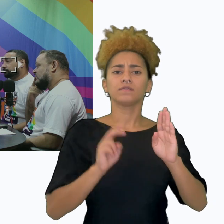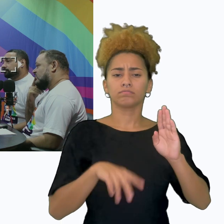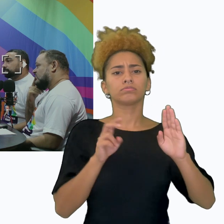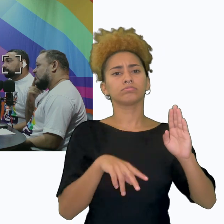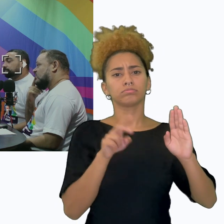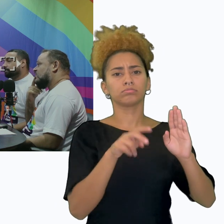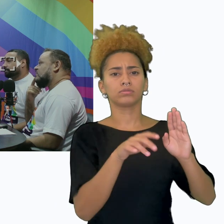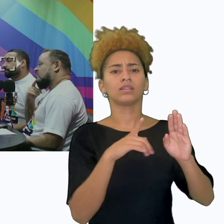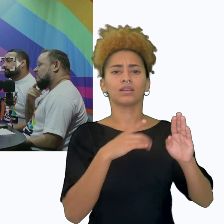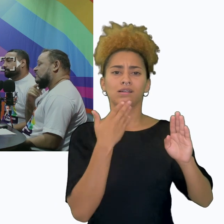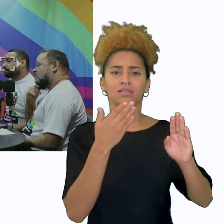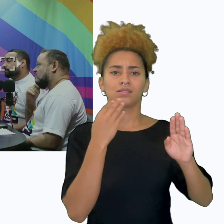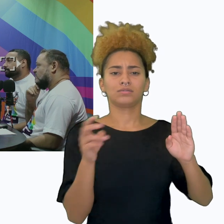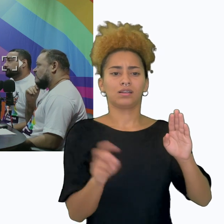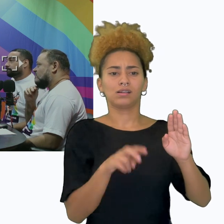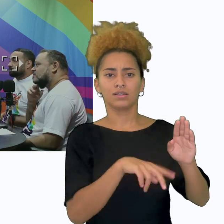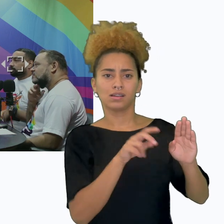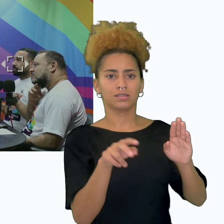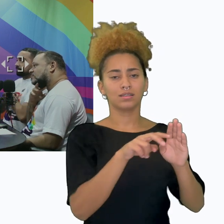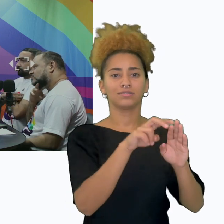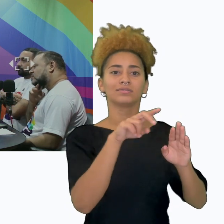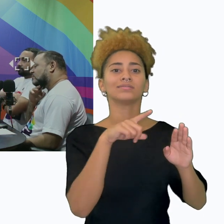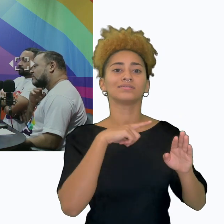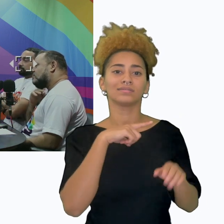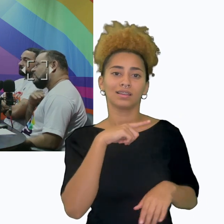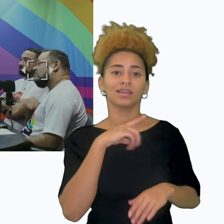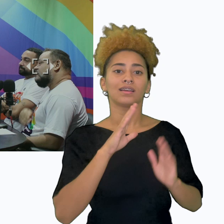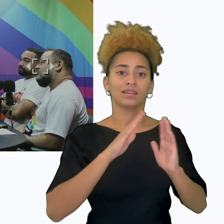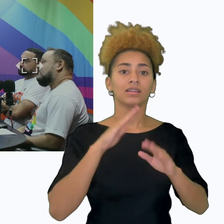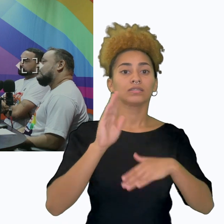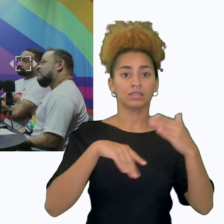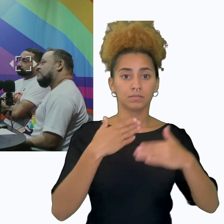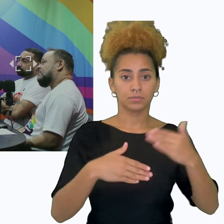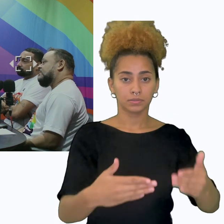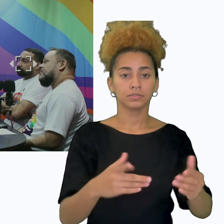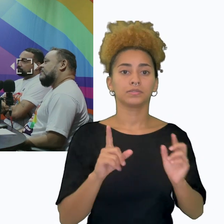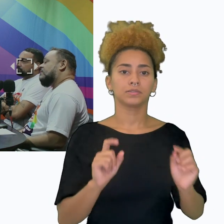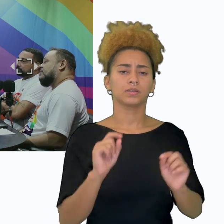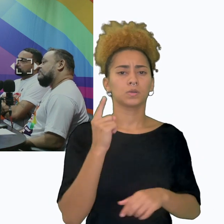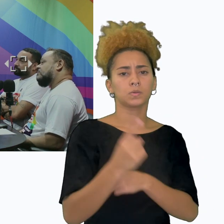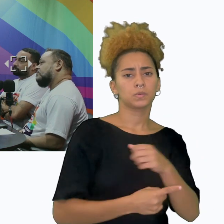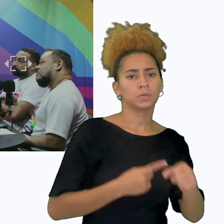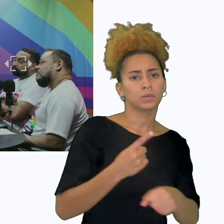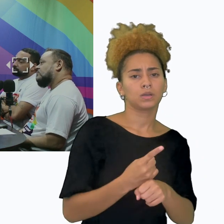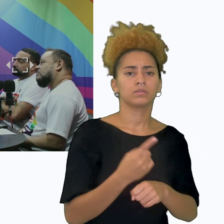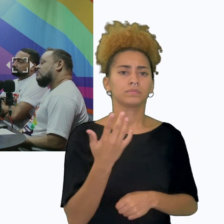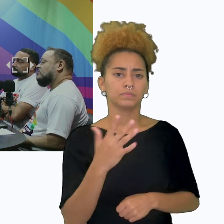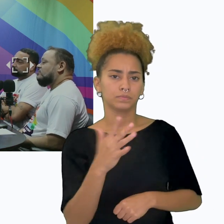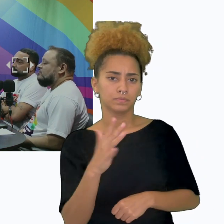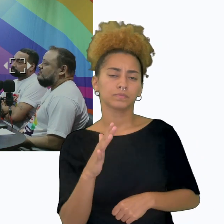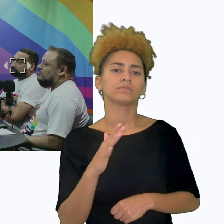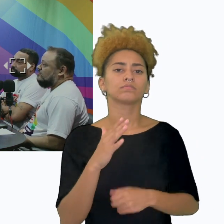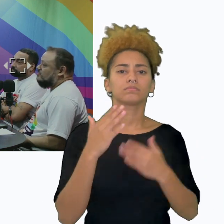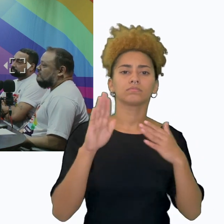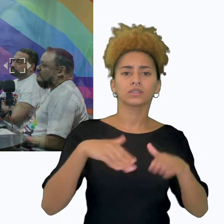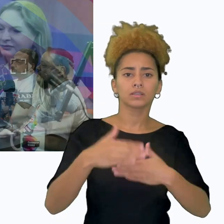você subia numa escada, a escada toda se A tremia. Sóton, né? Era o sótão, né? Que era do Gadelha, que era dono da Casa Branca. Com o tempo, o Gadelha passou ainda um ano lá e foi